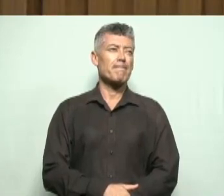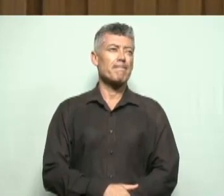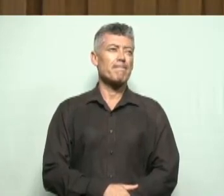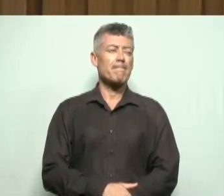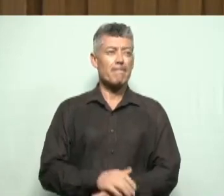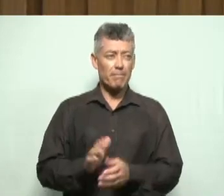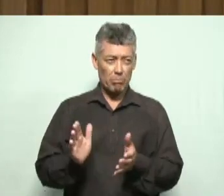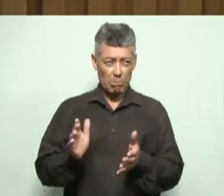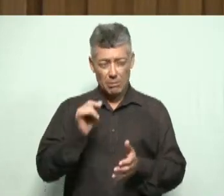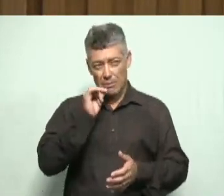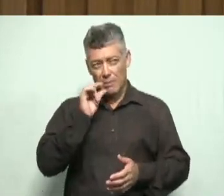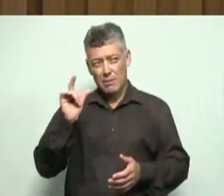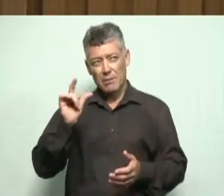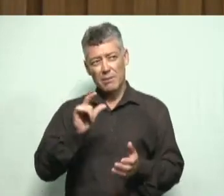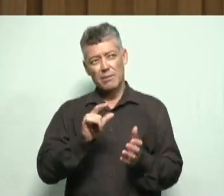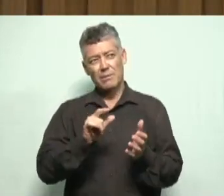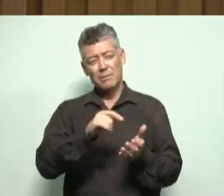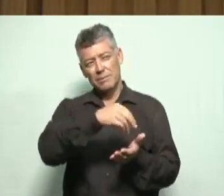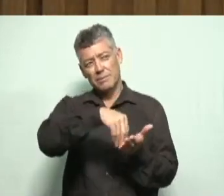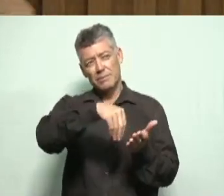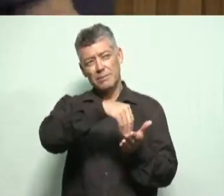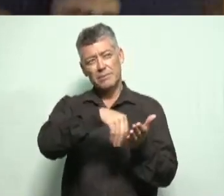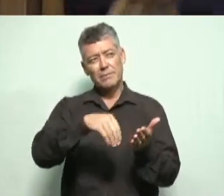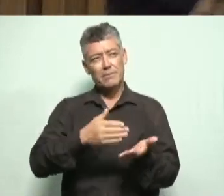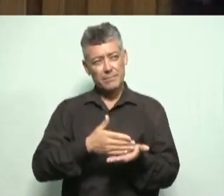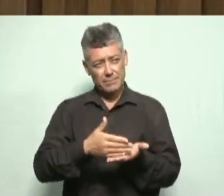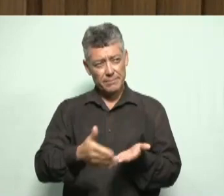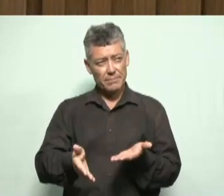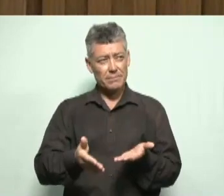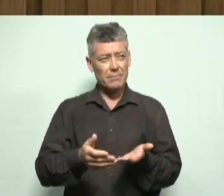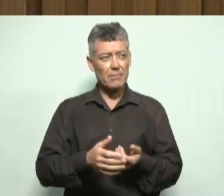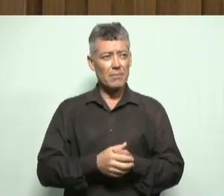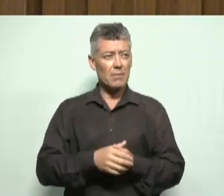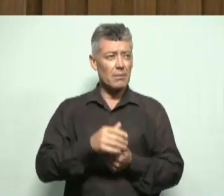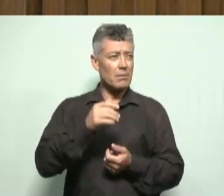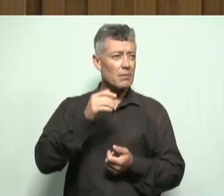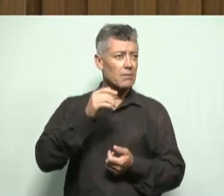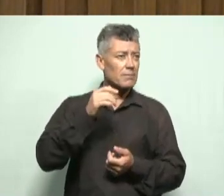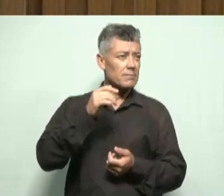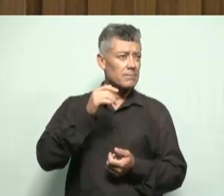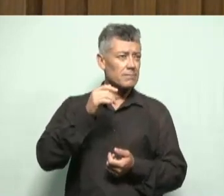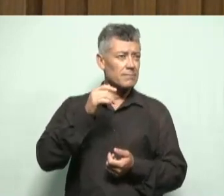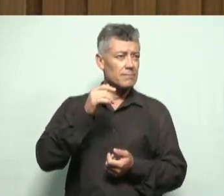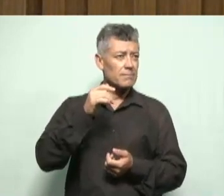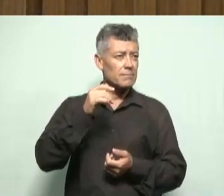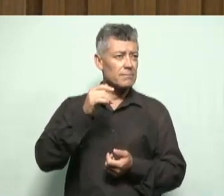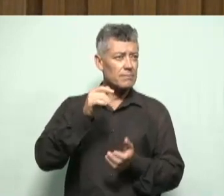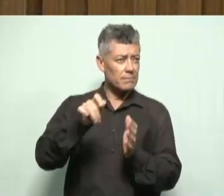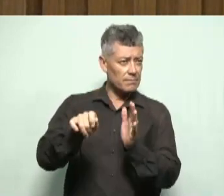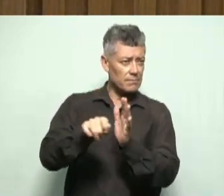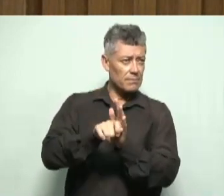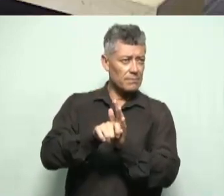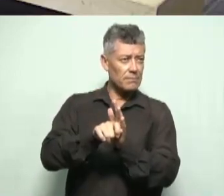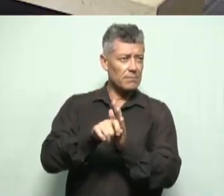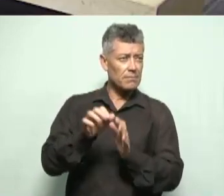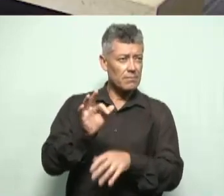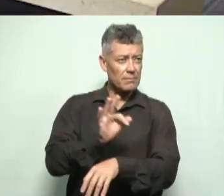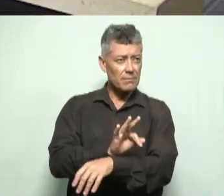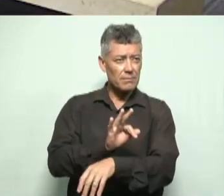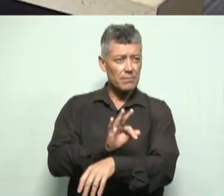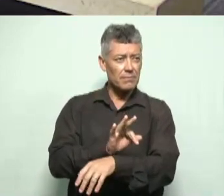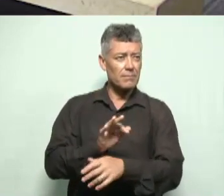Passo a palavra ao segundo secretário para proceder à leitura da ata da sessão anterior. Vereador Felipe Alves. Os